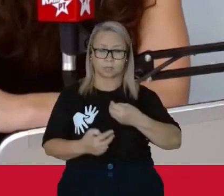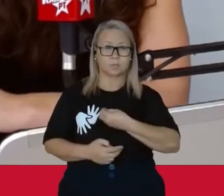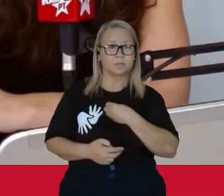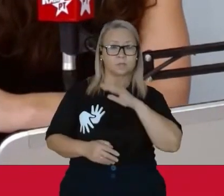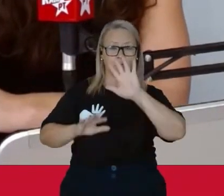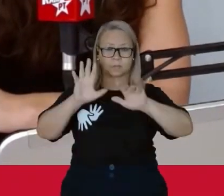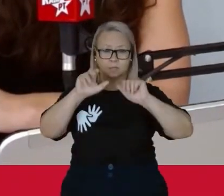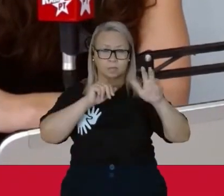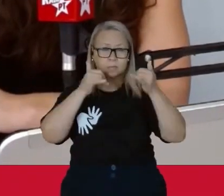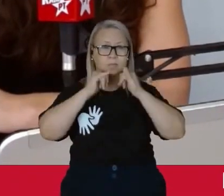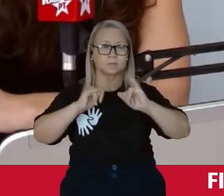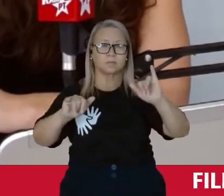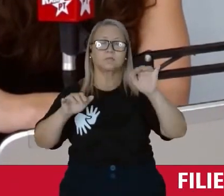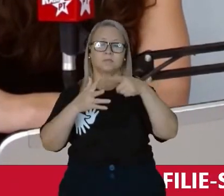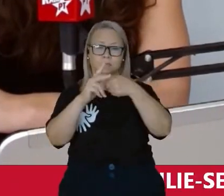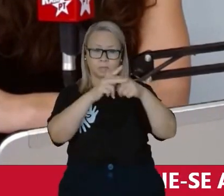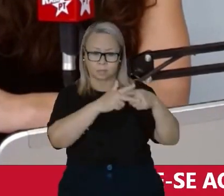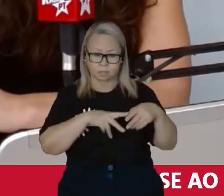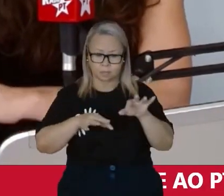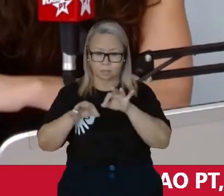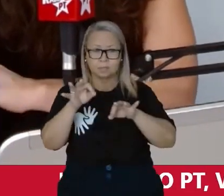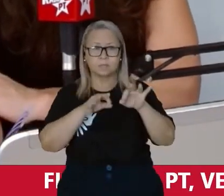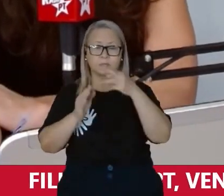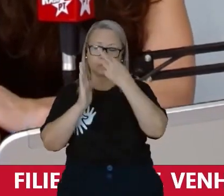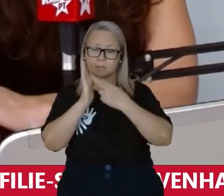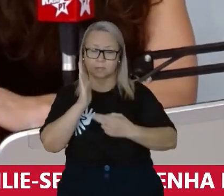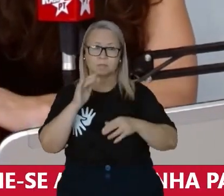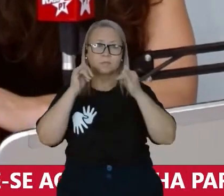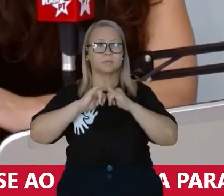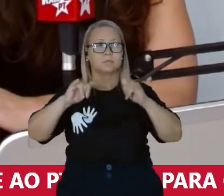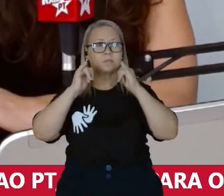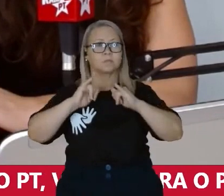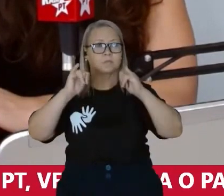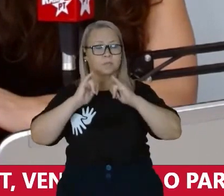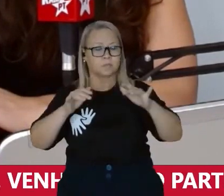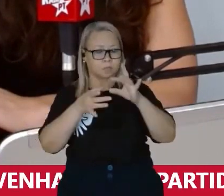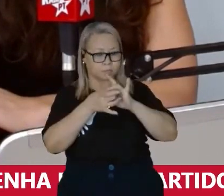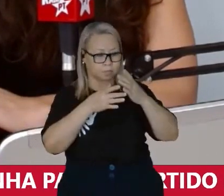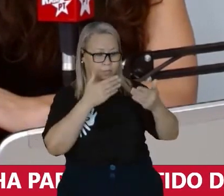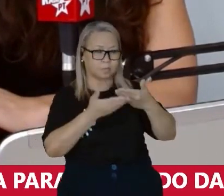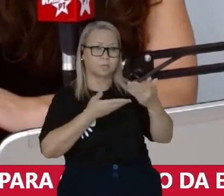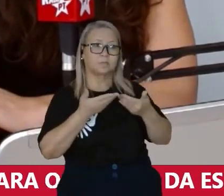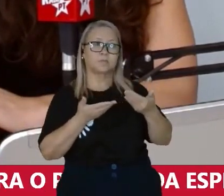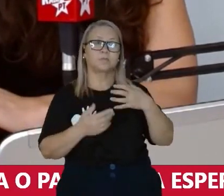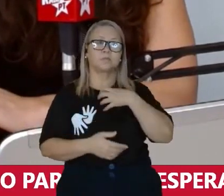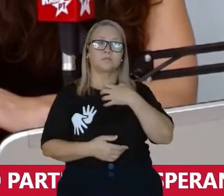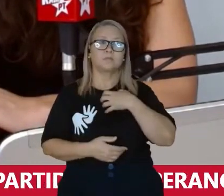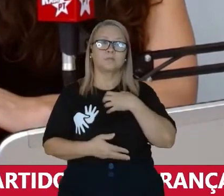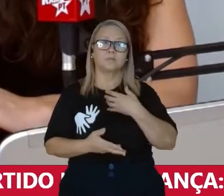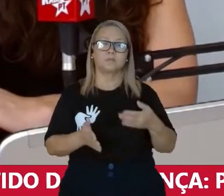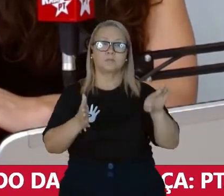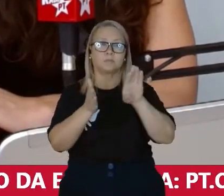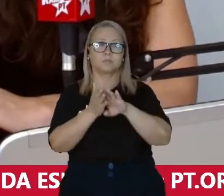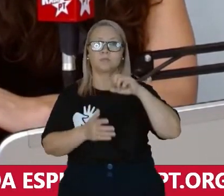coletando informações, construindo alguns relatórios e informações concatenadas ali, que de uma forma ou de outra acabavam chegando